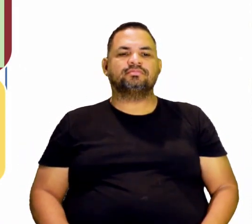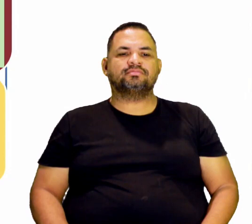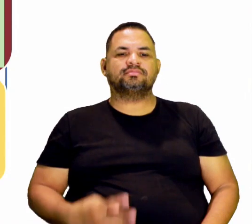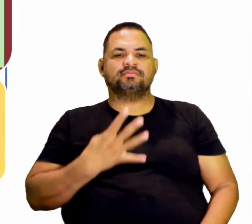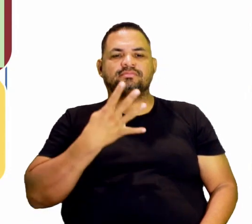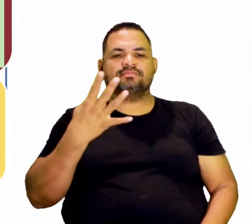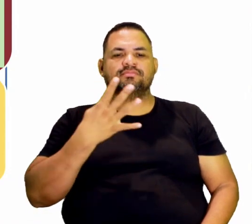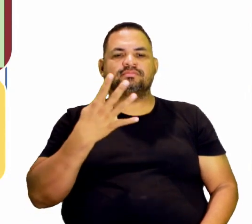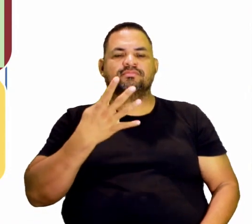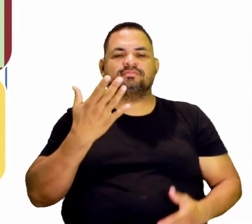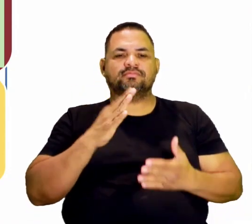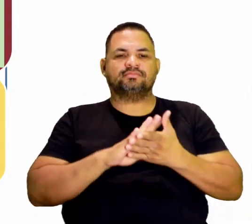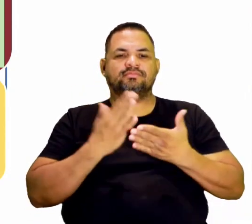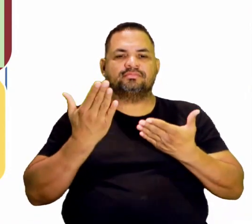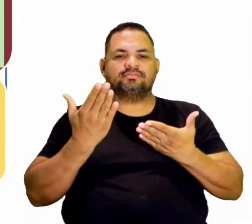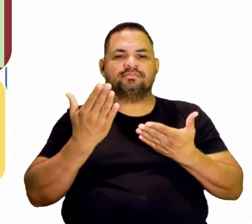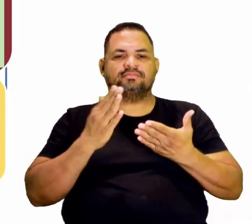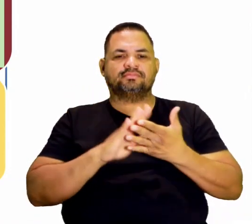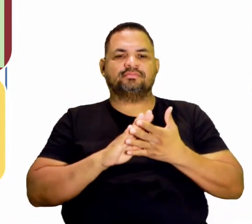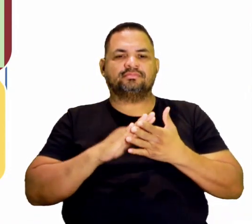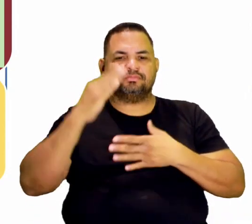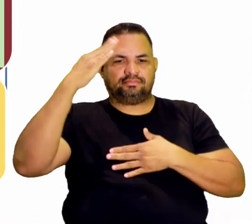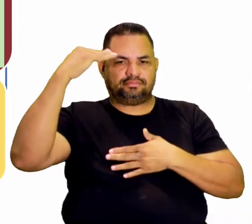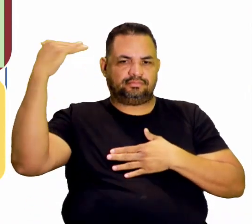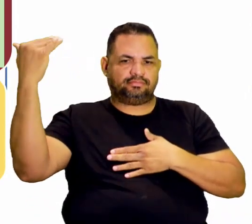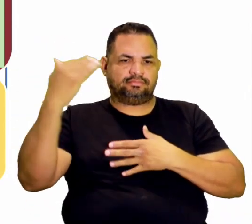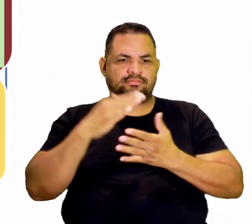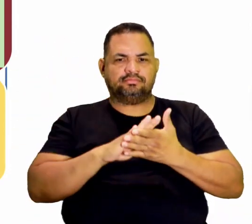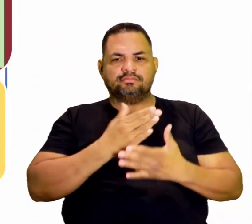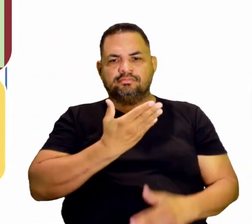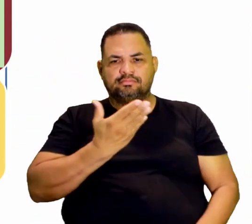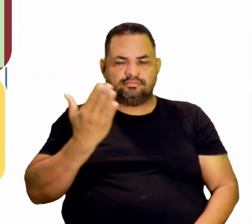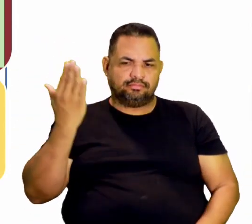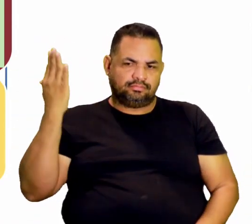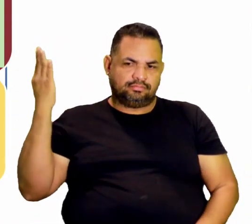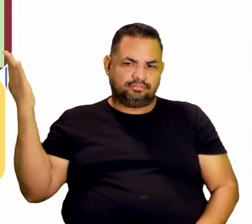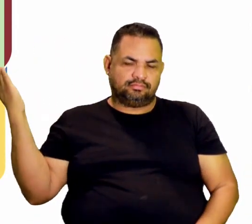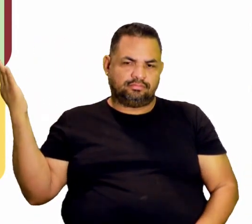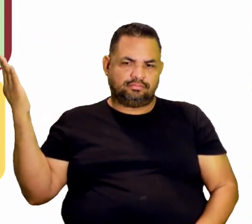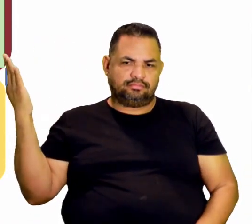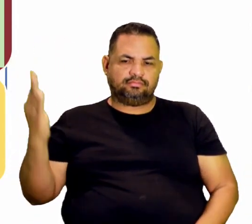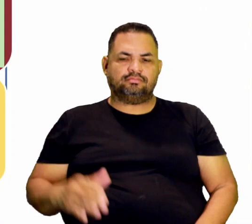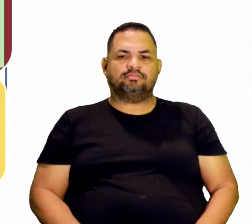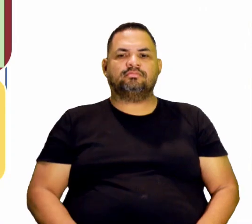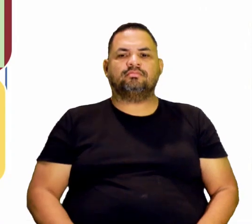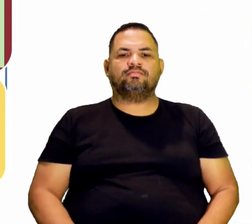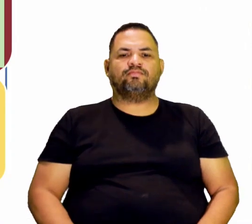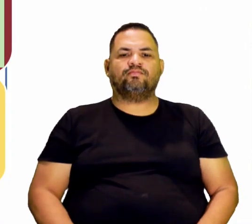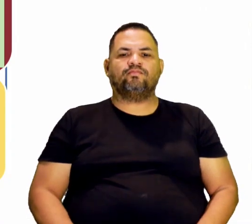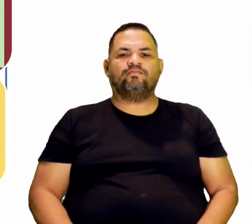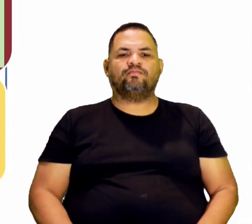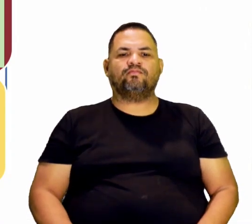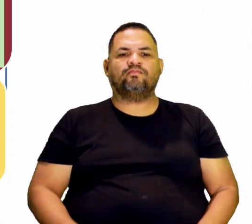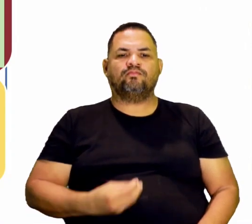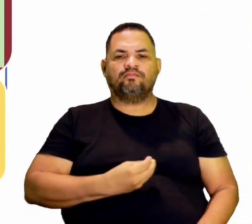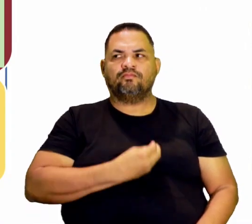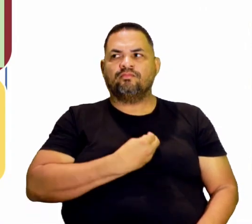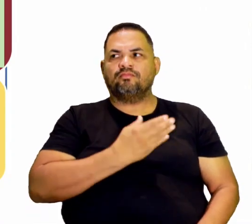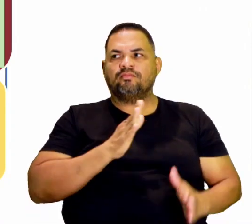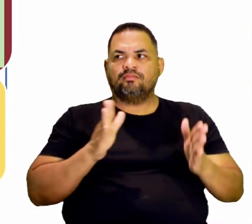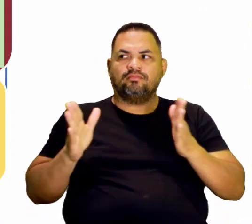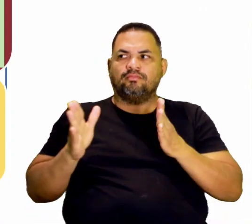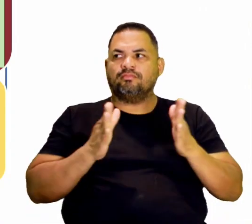quatro deles se destacaram entre os demais. O Paul Cézanne, né, que viveu aqui nesse